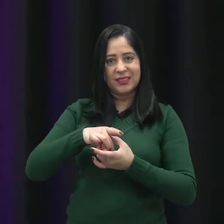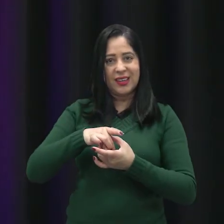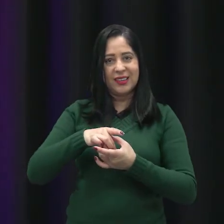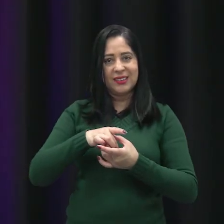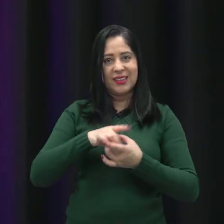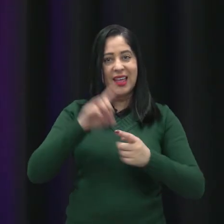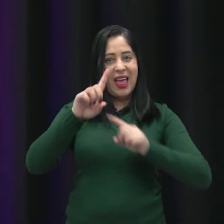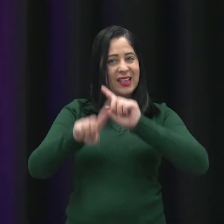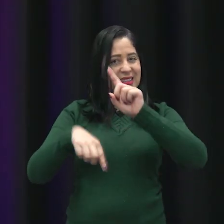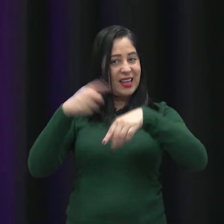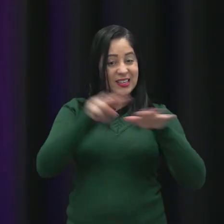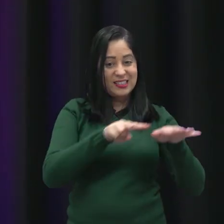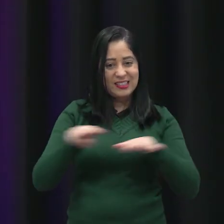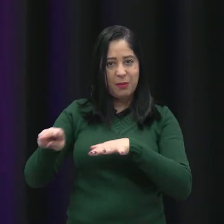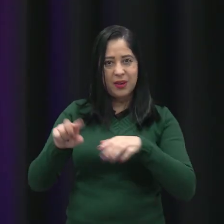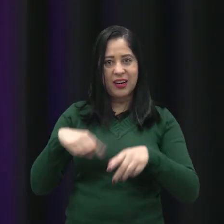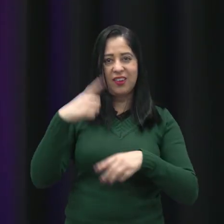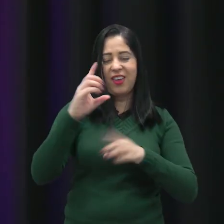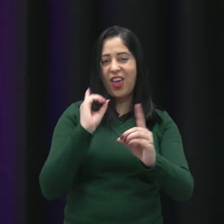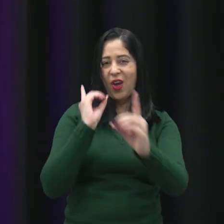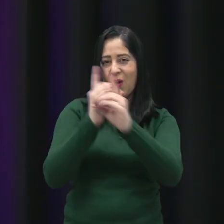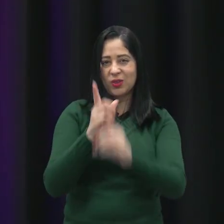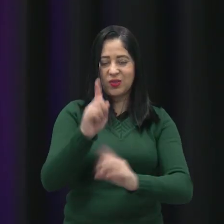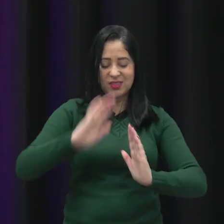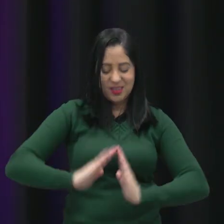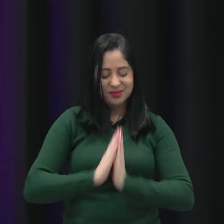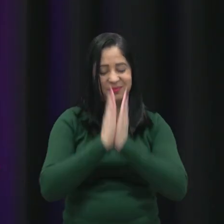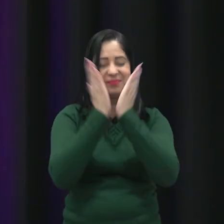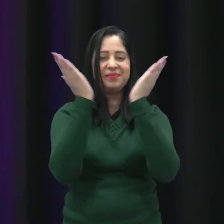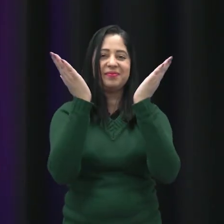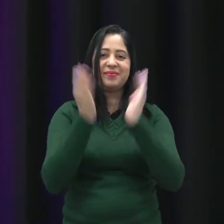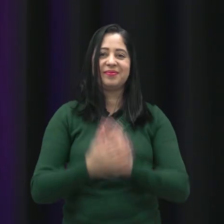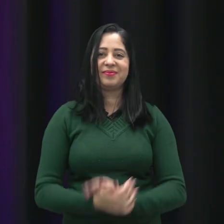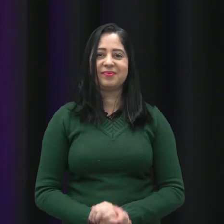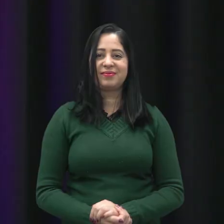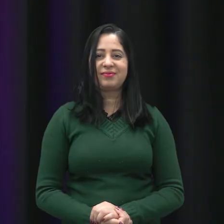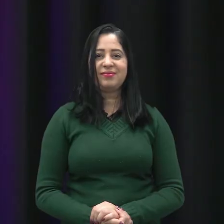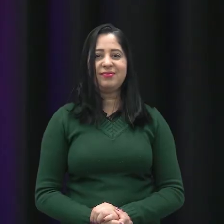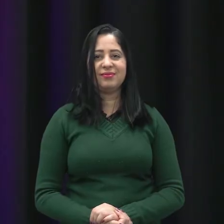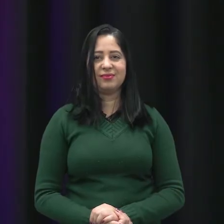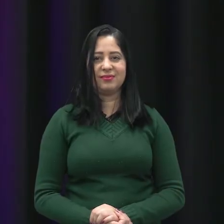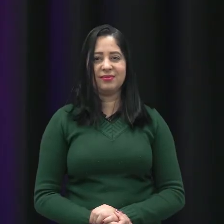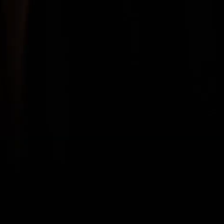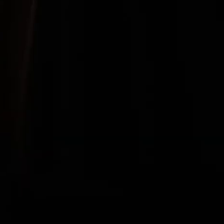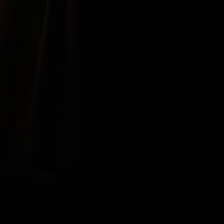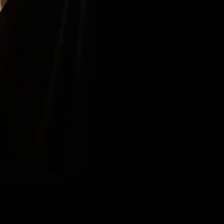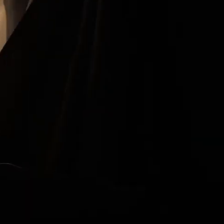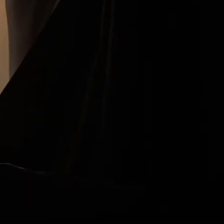entre corpo e mente. Até a próxima semana com muito mais inspiração.